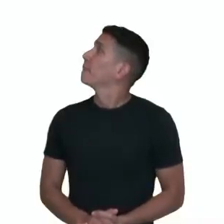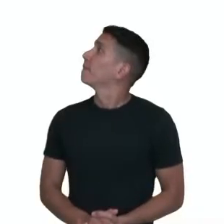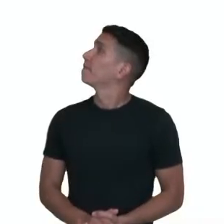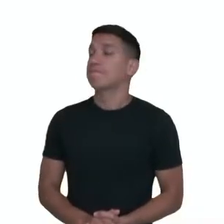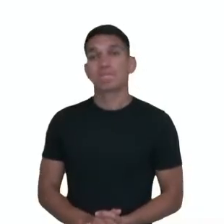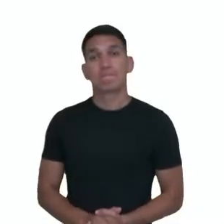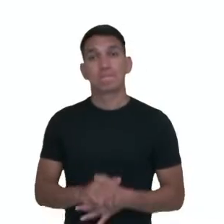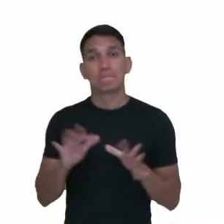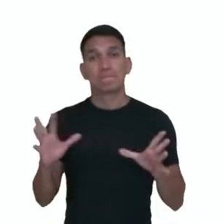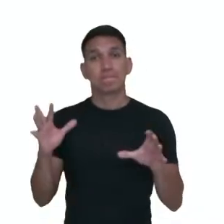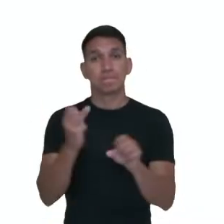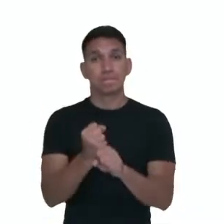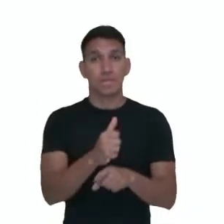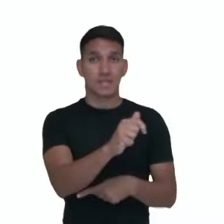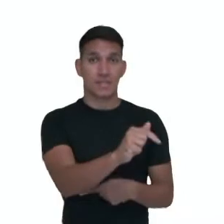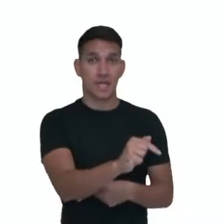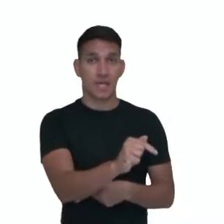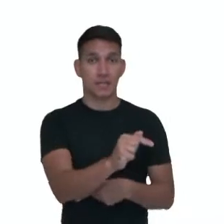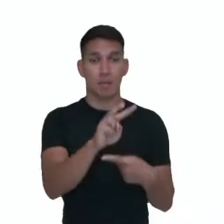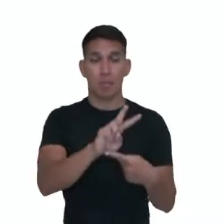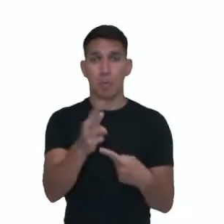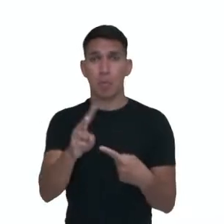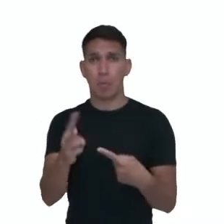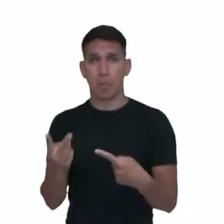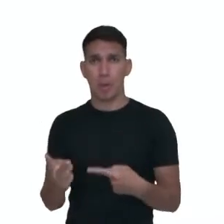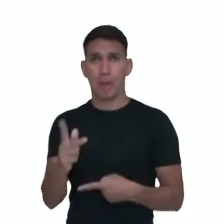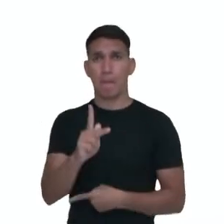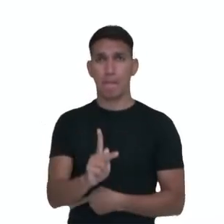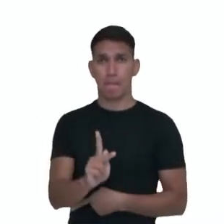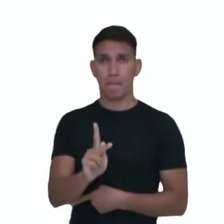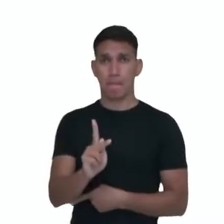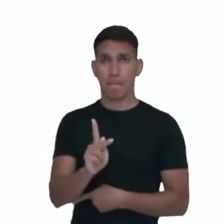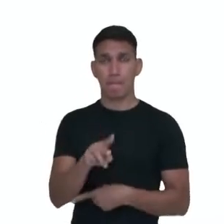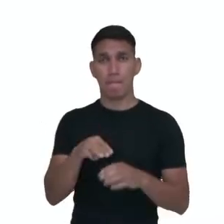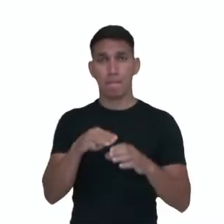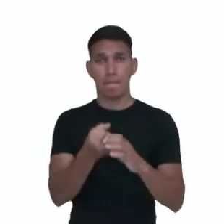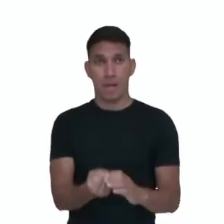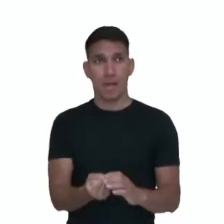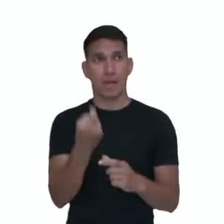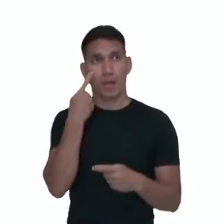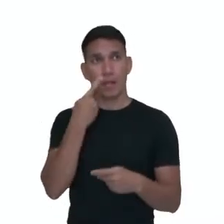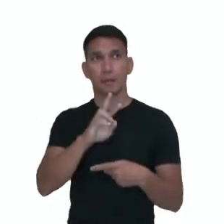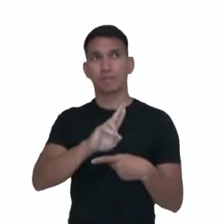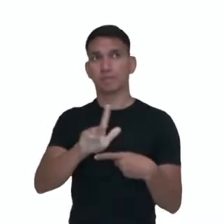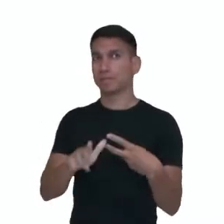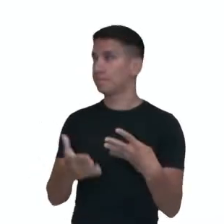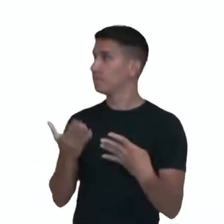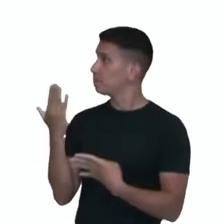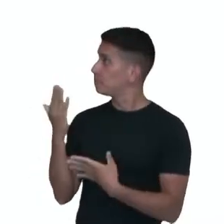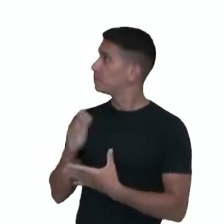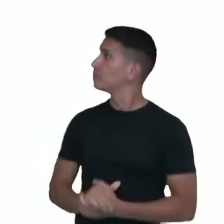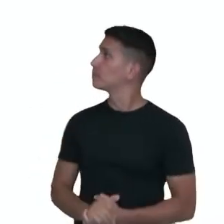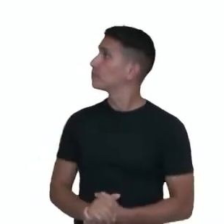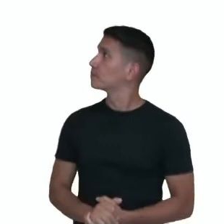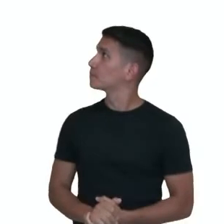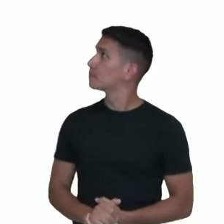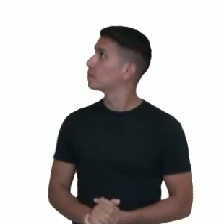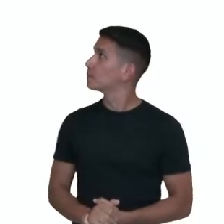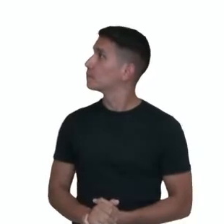Os 7 múltiplos da unidade de massa são quilograma, hectograma, decagrama, grama,